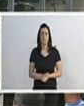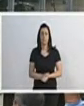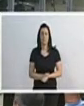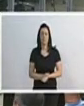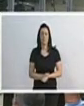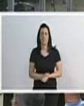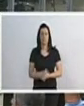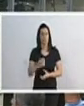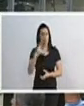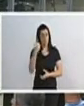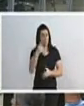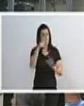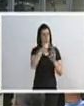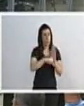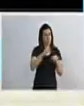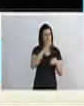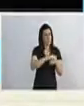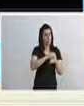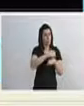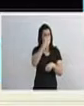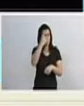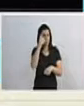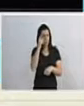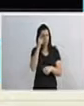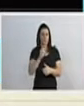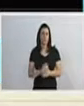Primeiro projeto é do Jefferson.